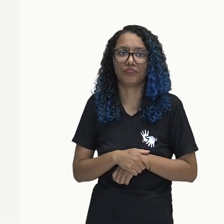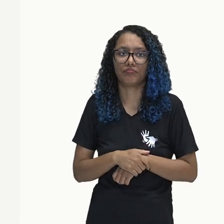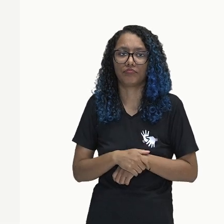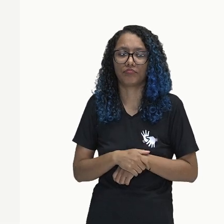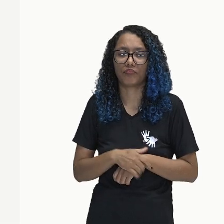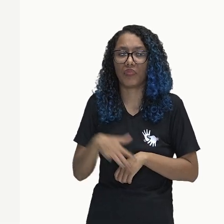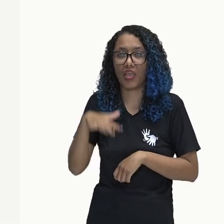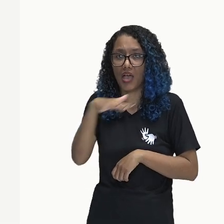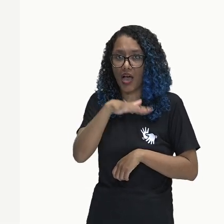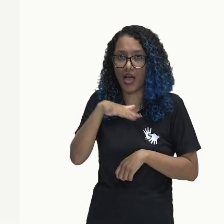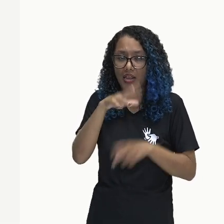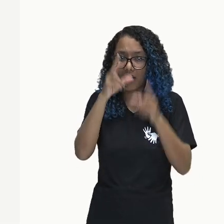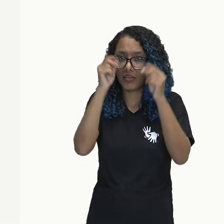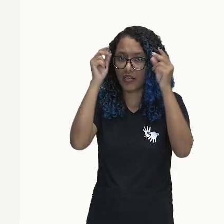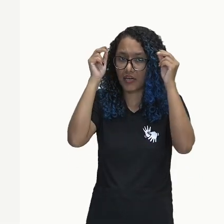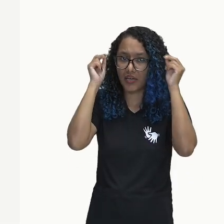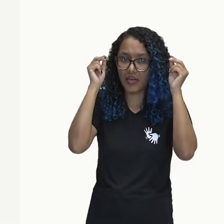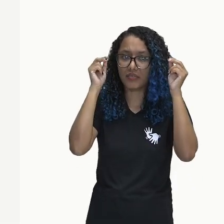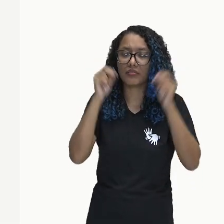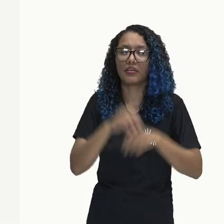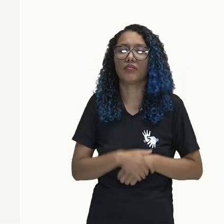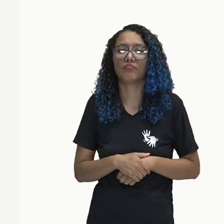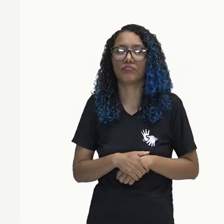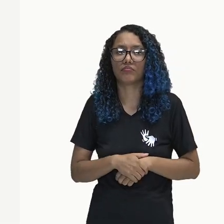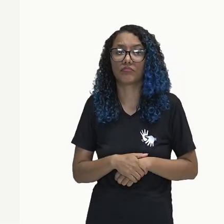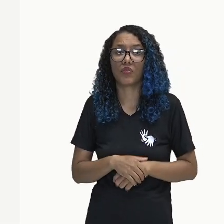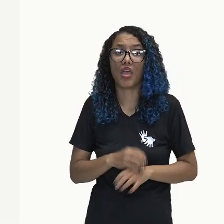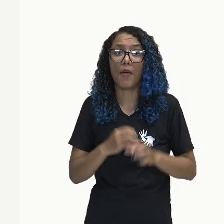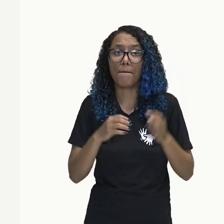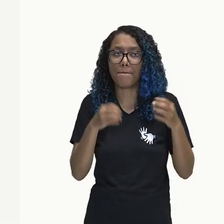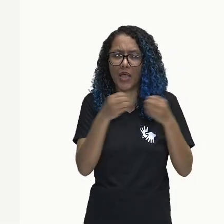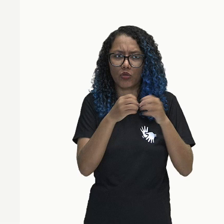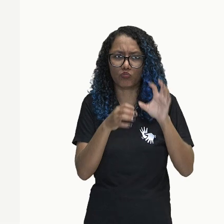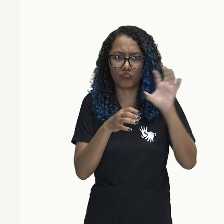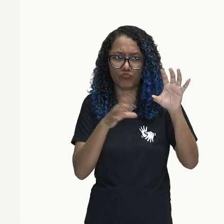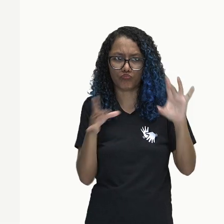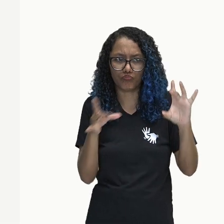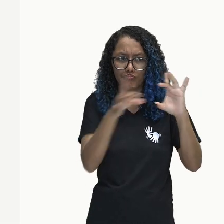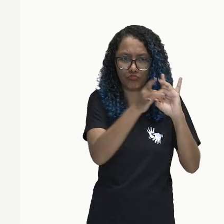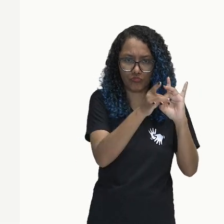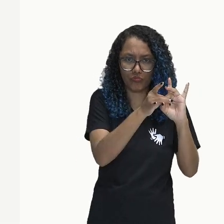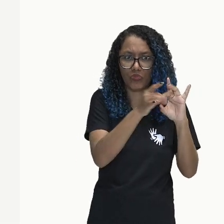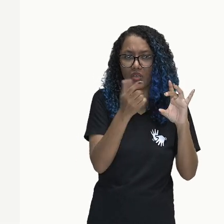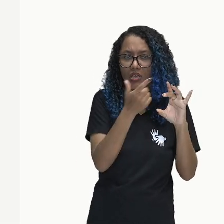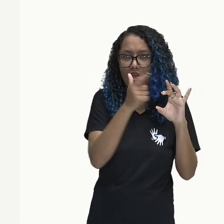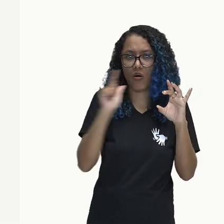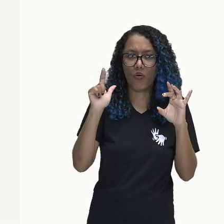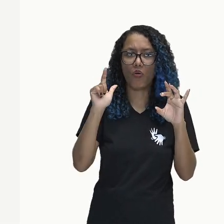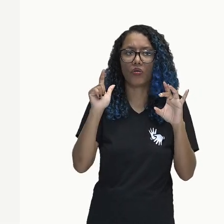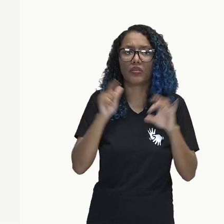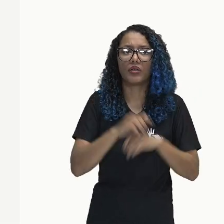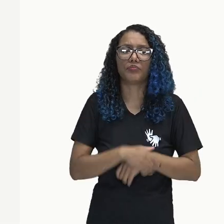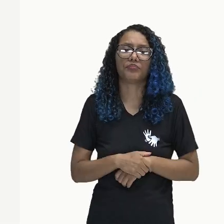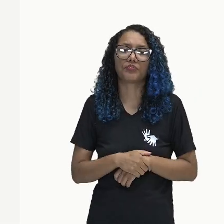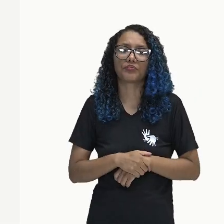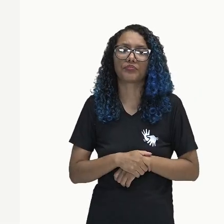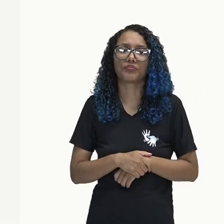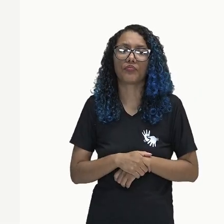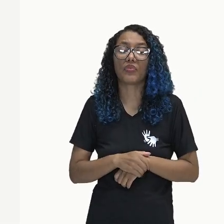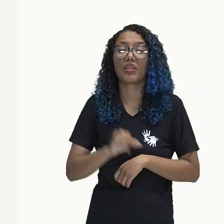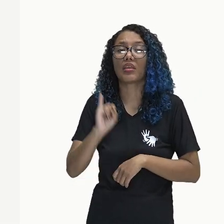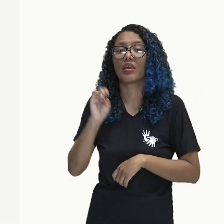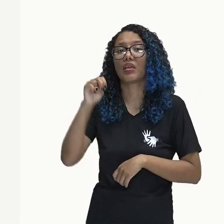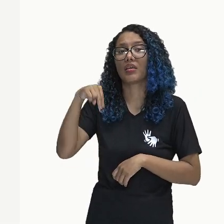continental, a parte territorial que estava ligada ali ao continente, e outra parte, a Grécia insular, gente, que era